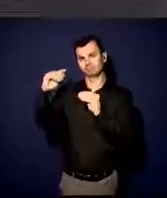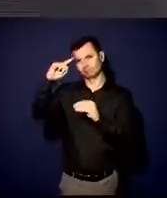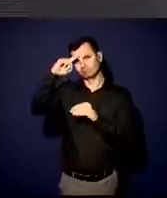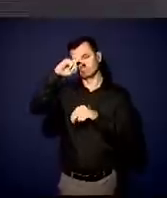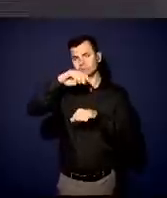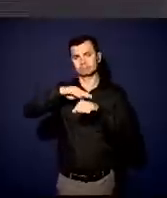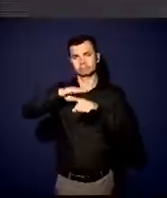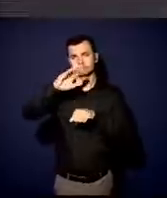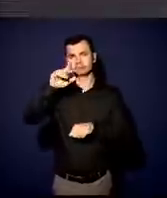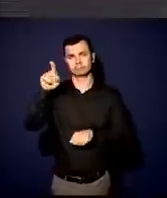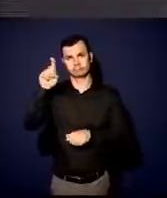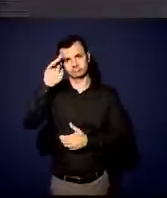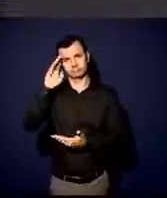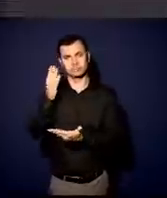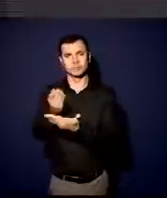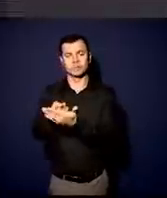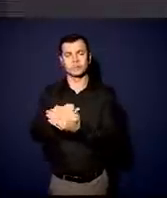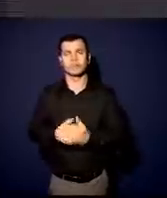então